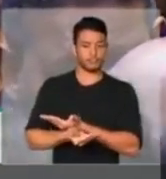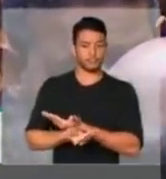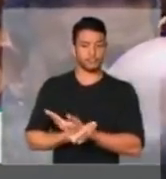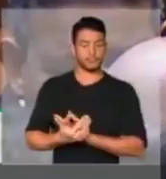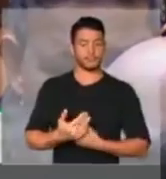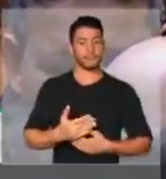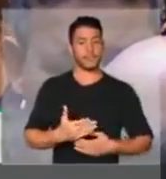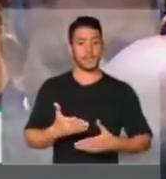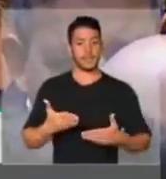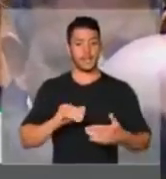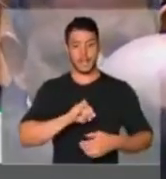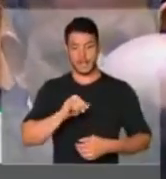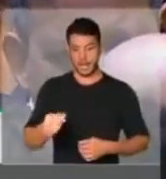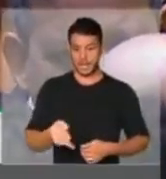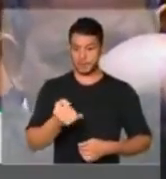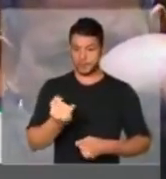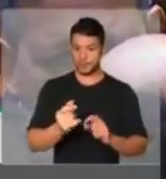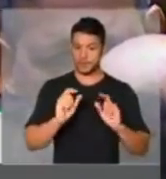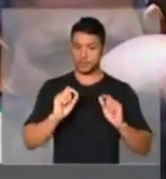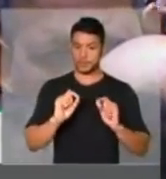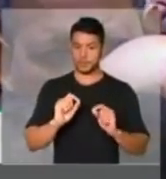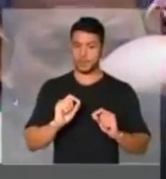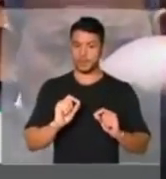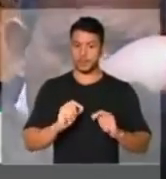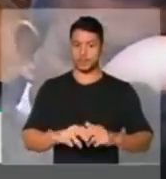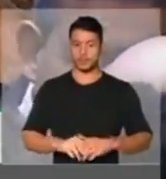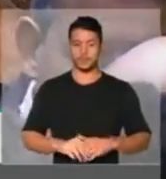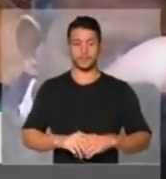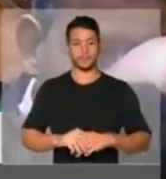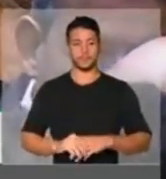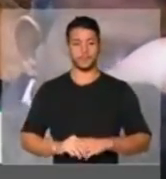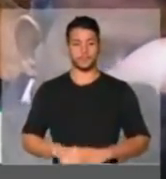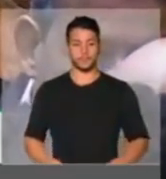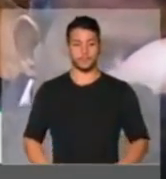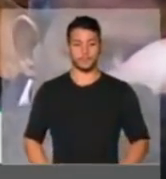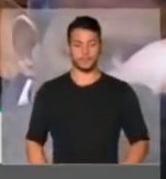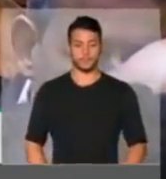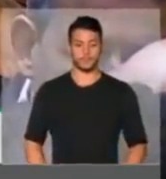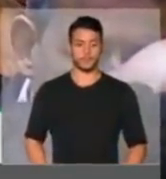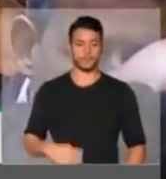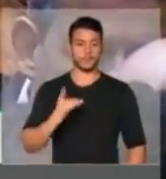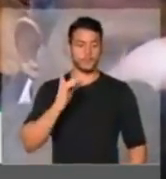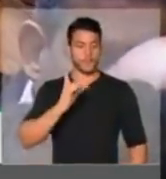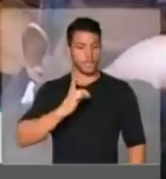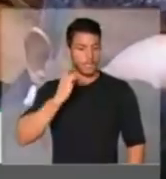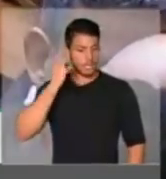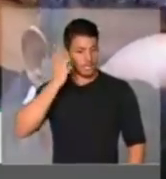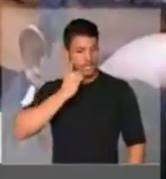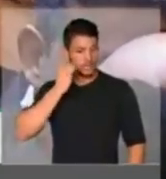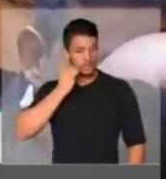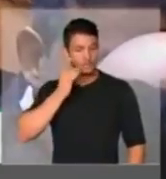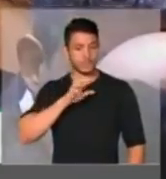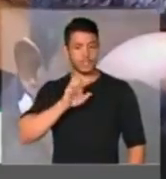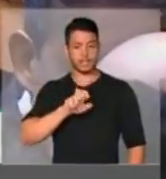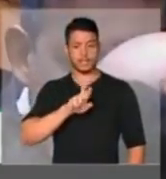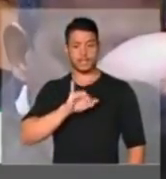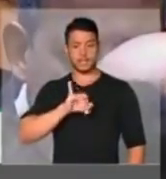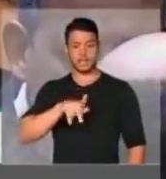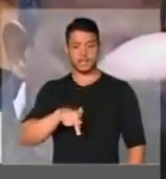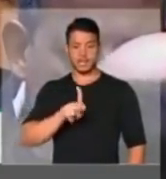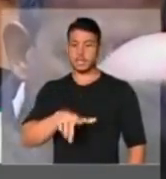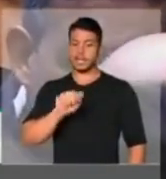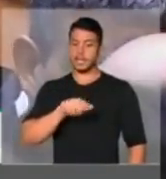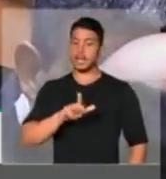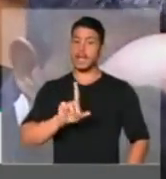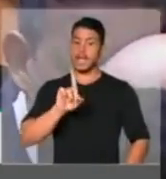eu aproveito e repito que ainda tenho mais um minuto, senhor presidente. Deputada federal Érica Cocai vira ré